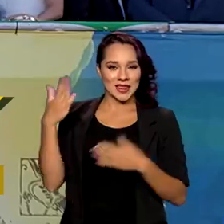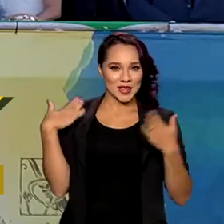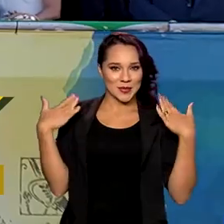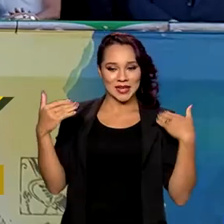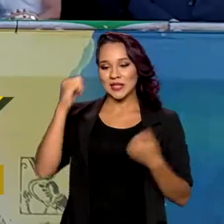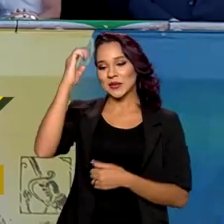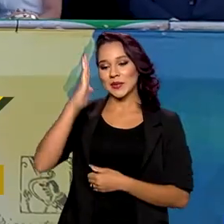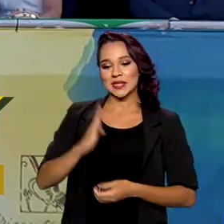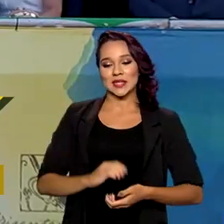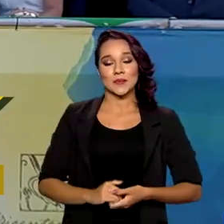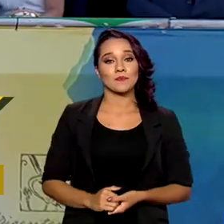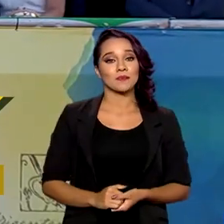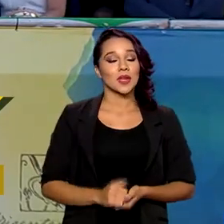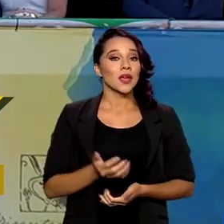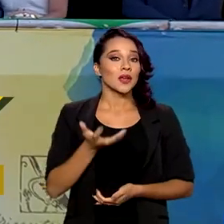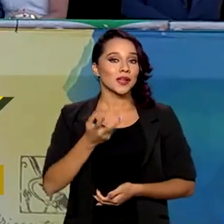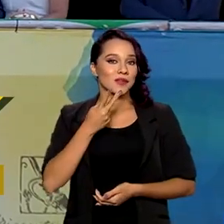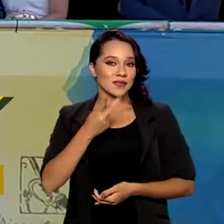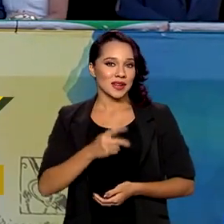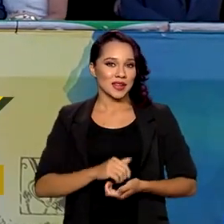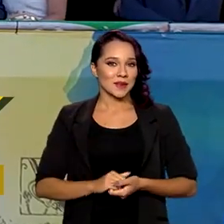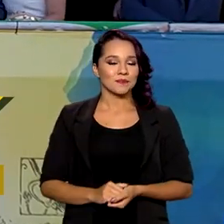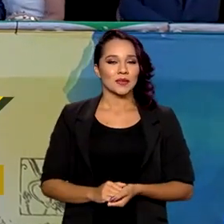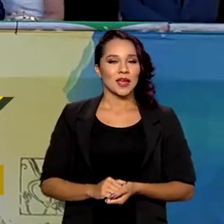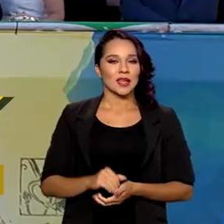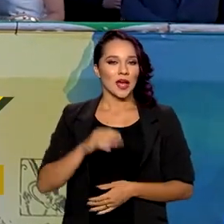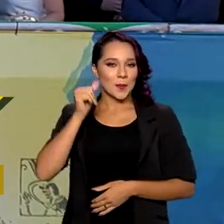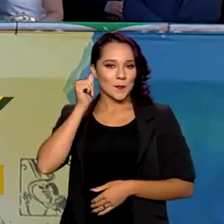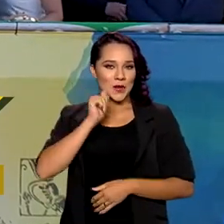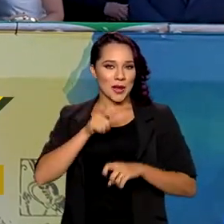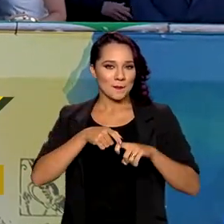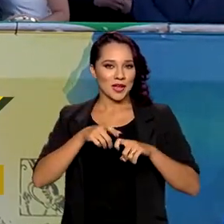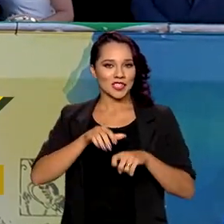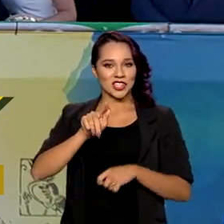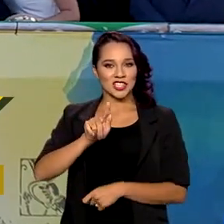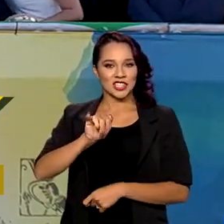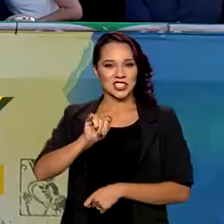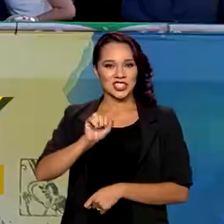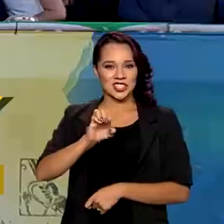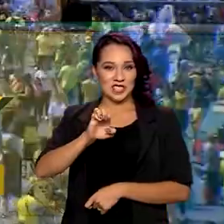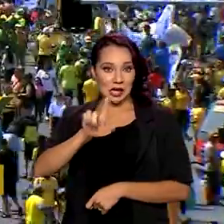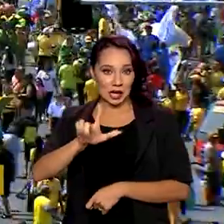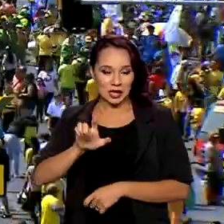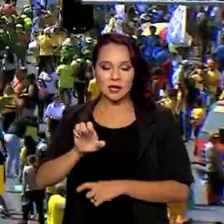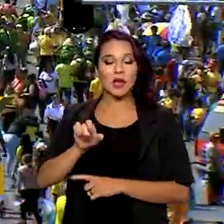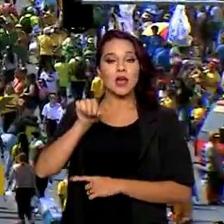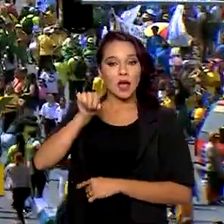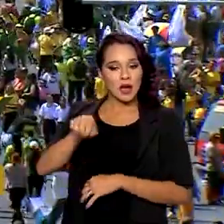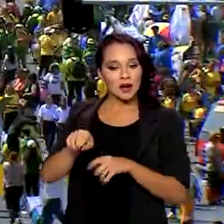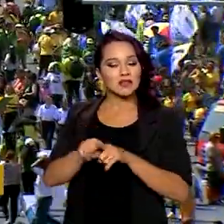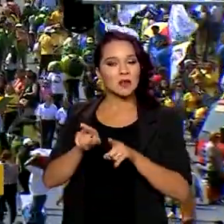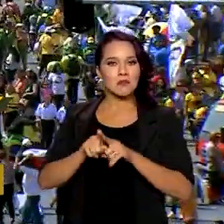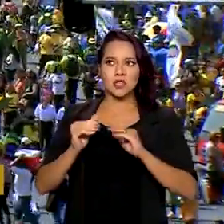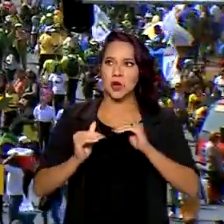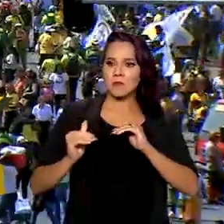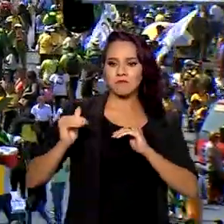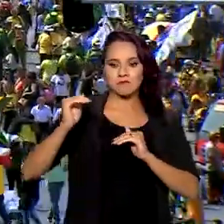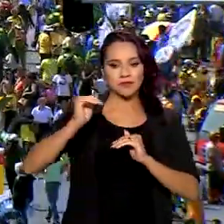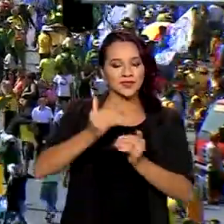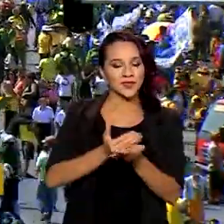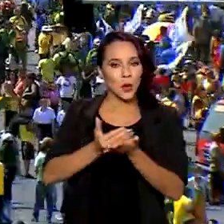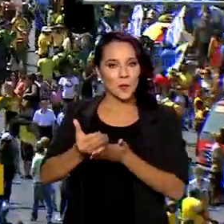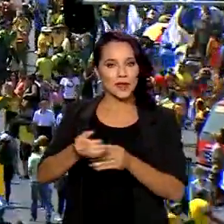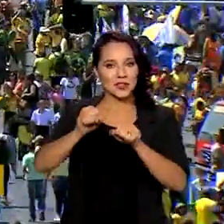Brasil, eu gostaria de mencionar que a capitã de Marinha Médica, Gisele, também fez parte do Estado-Maior, no